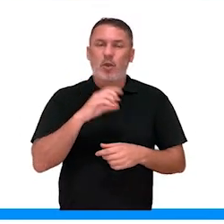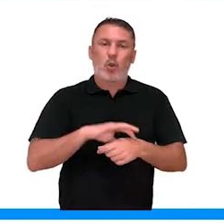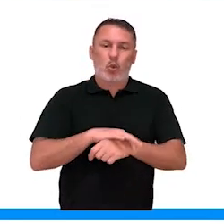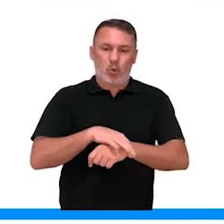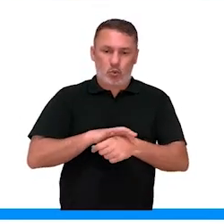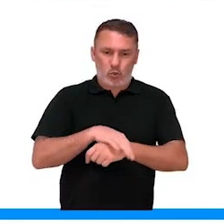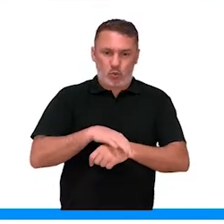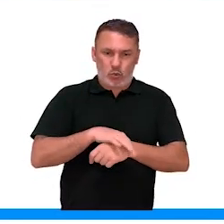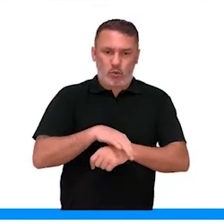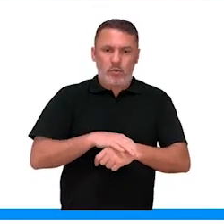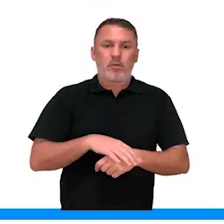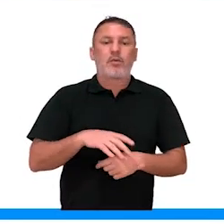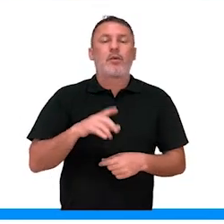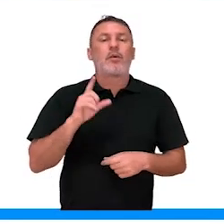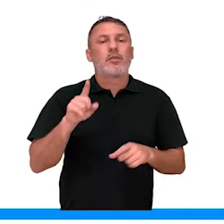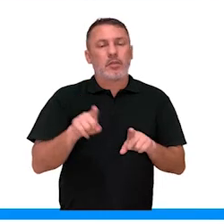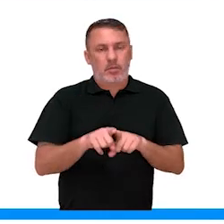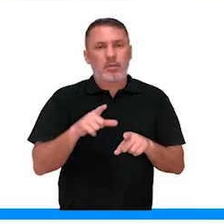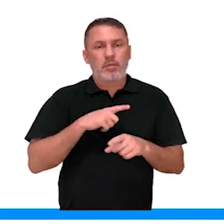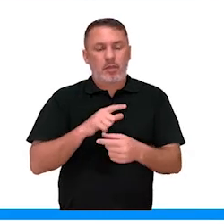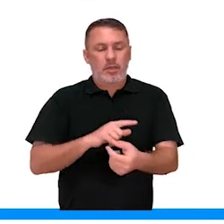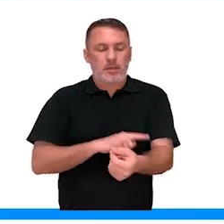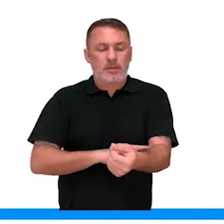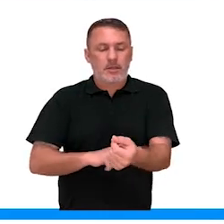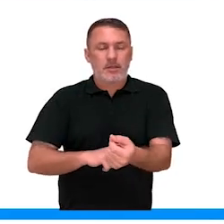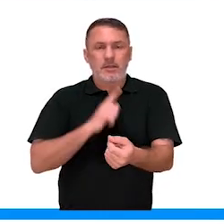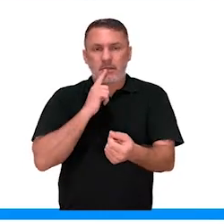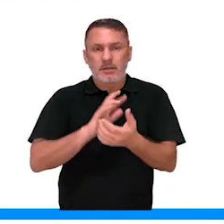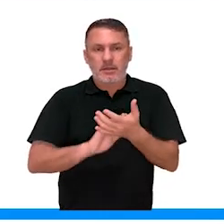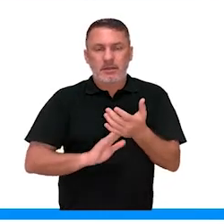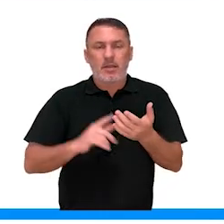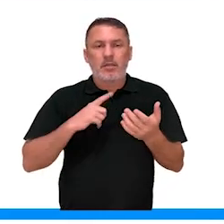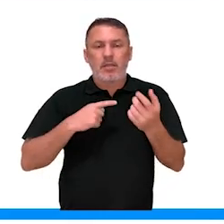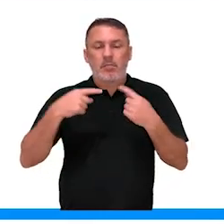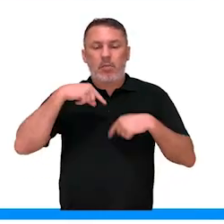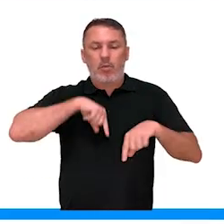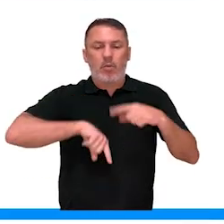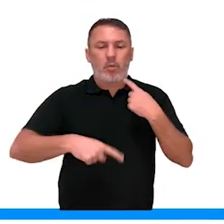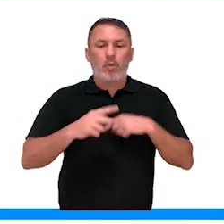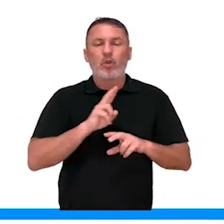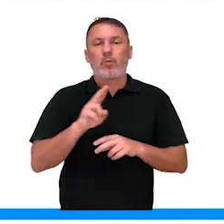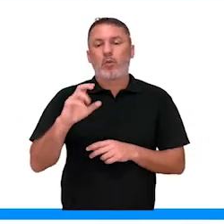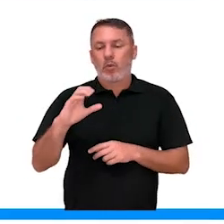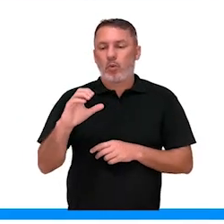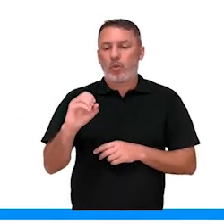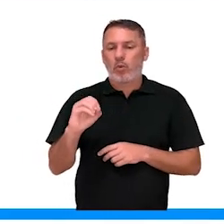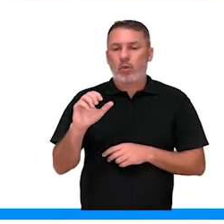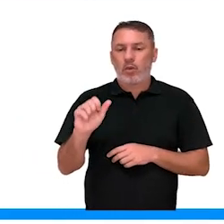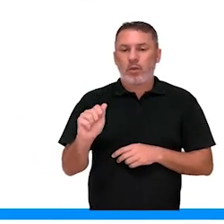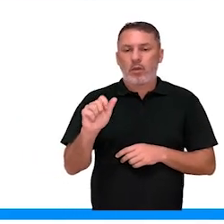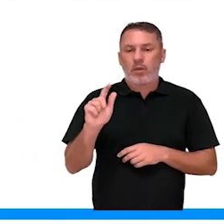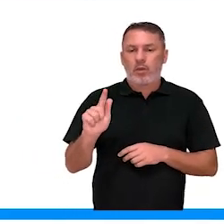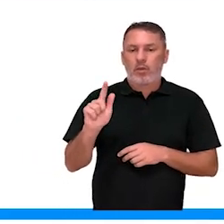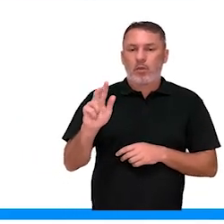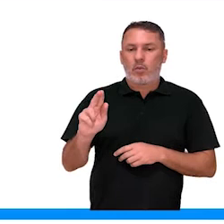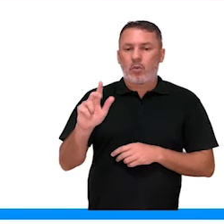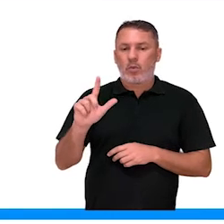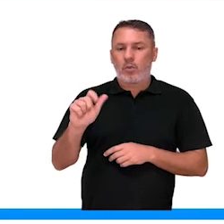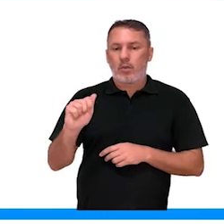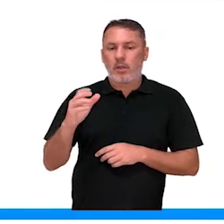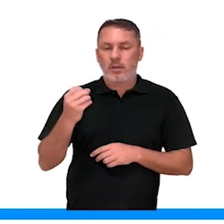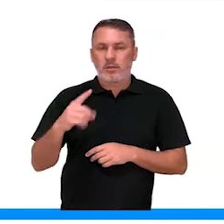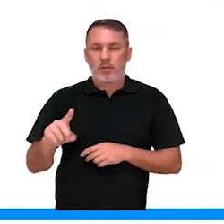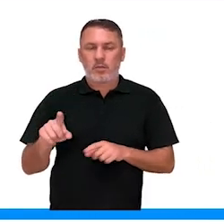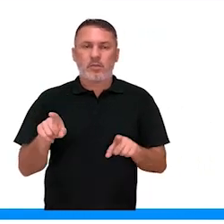dos dentes e, além disso, ele também vai estar presente em um processo que é o de coagulação